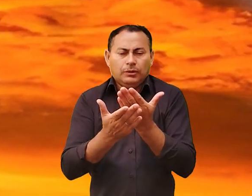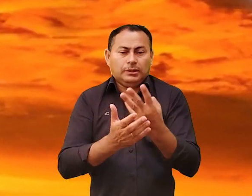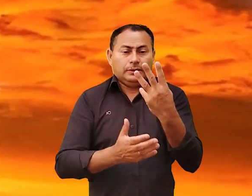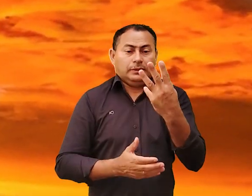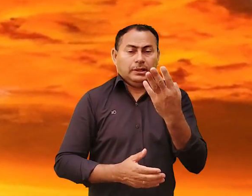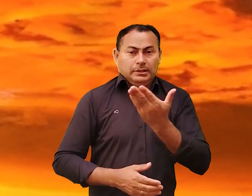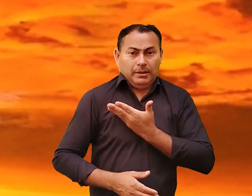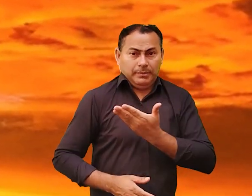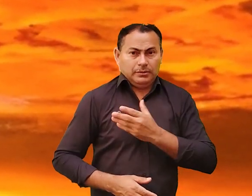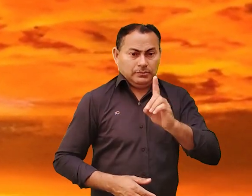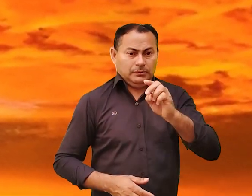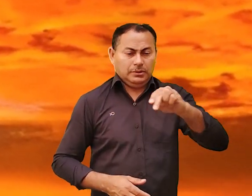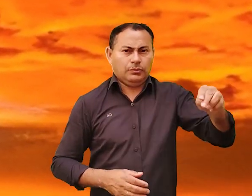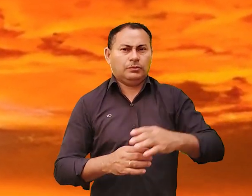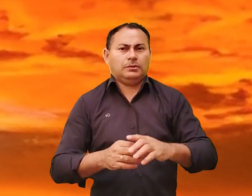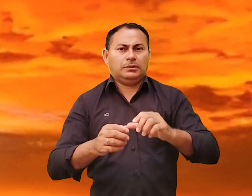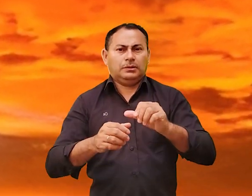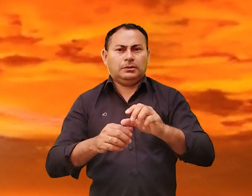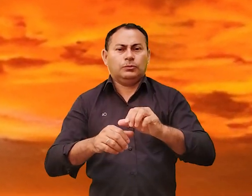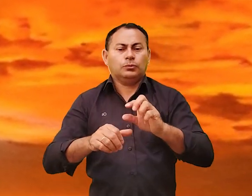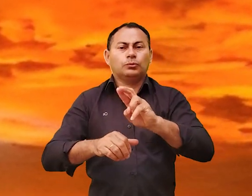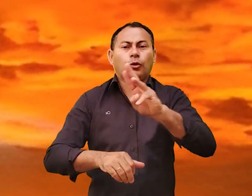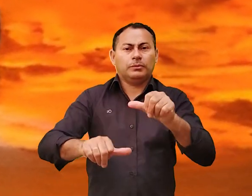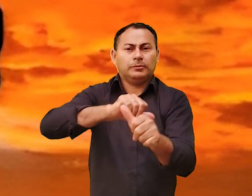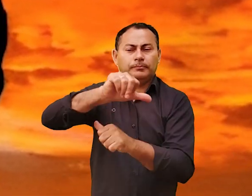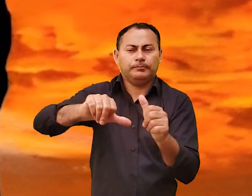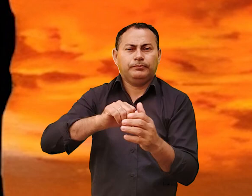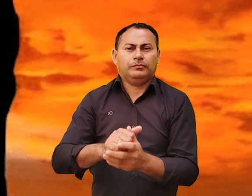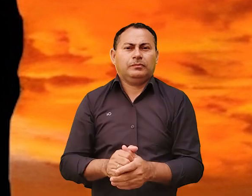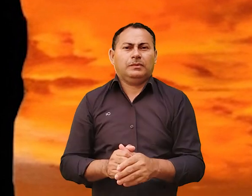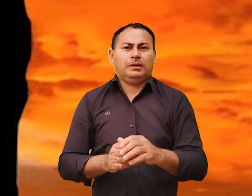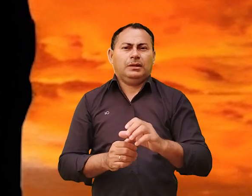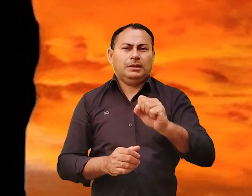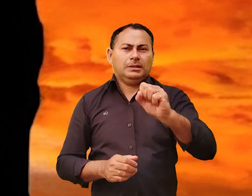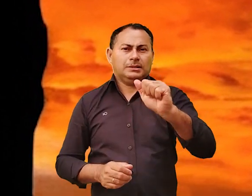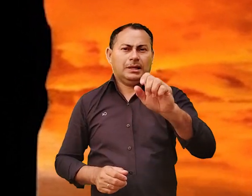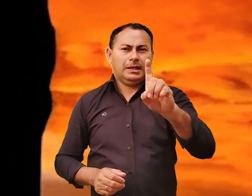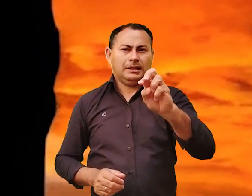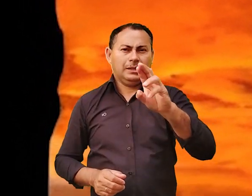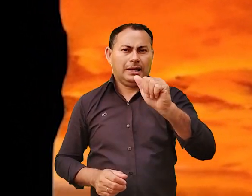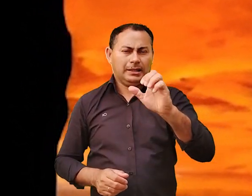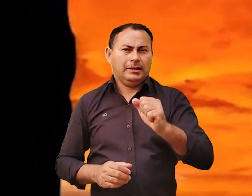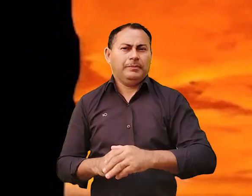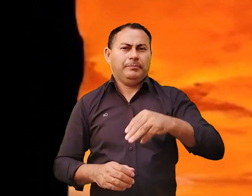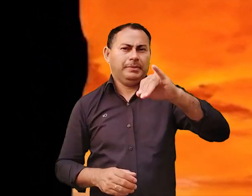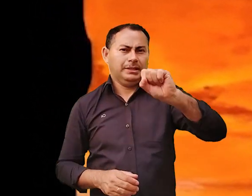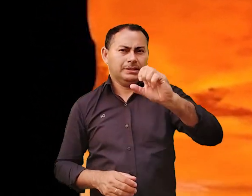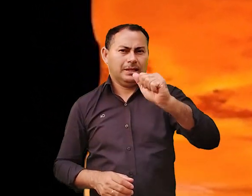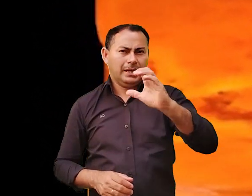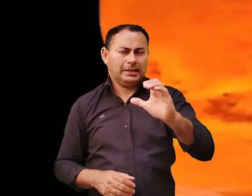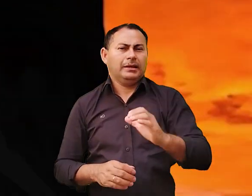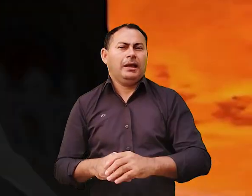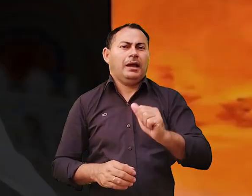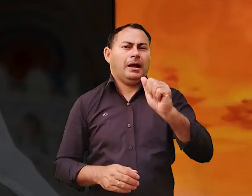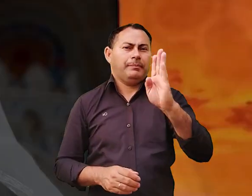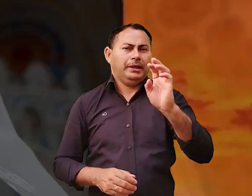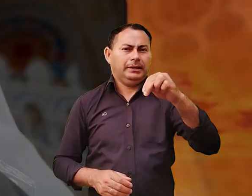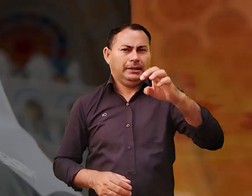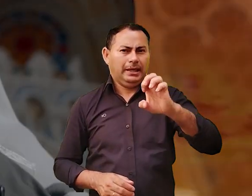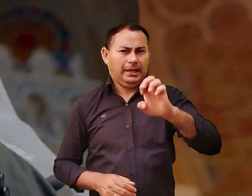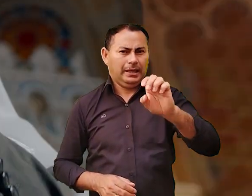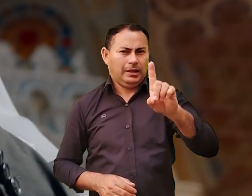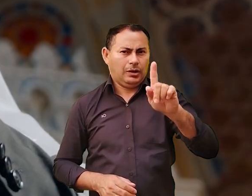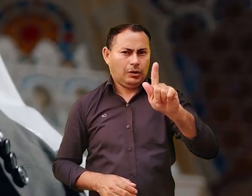3 amigos de Daniel, cujos nomes foram trocados para Sadraque, Mesaque e Abednego. Daniel não é